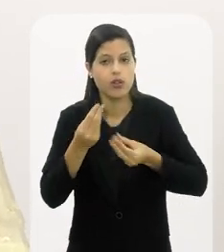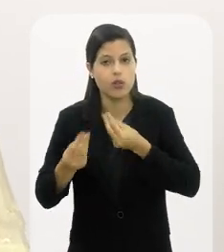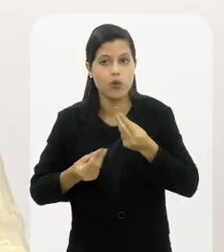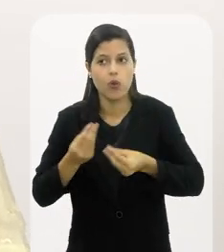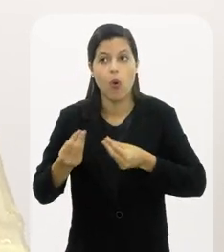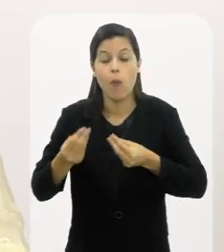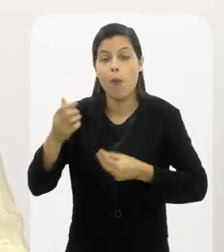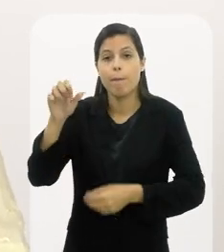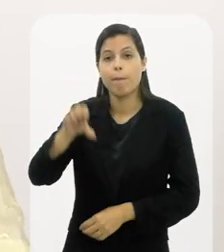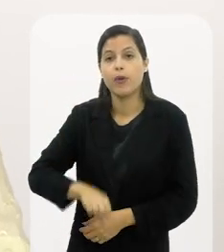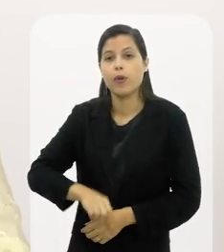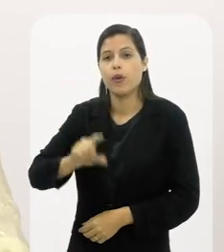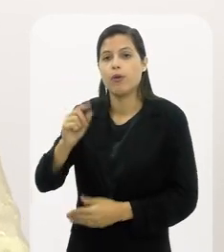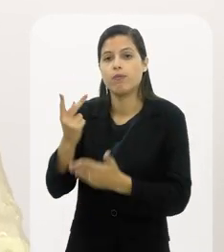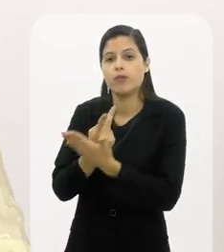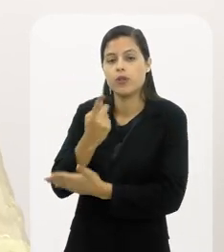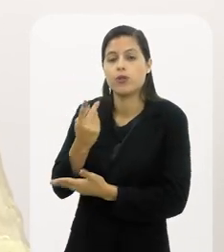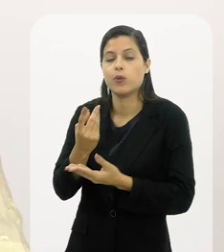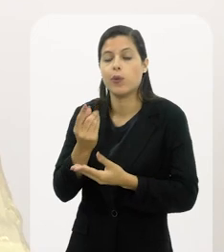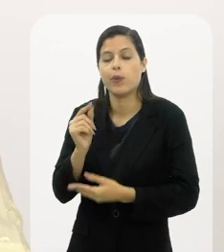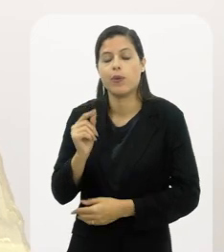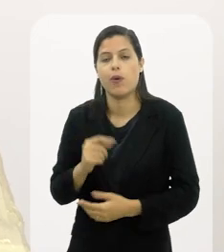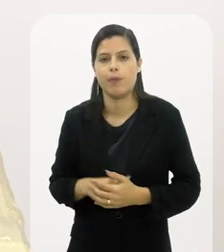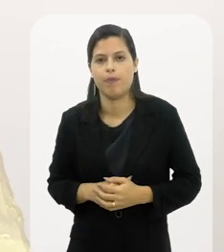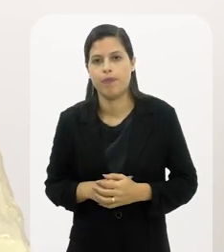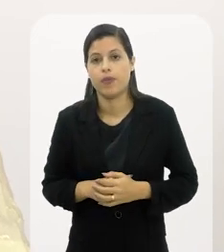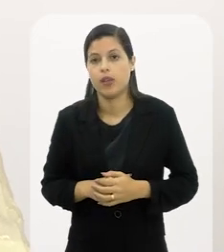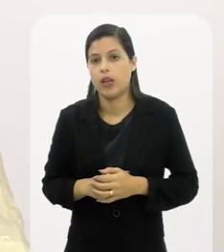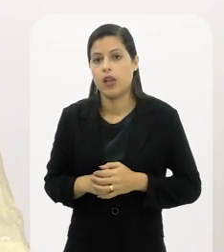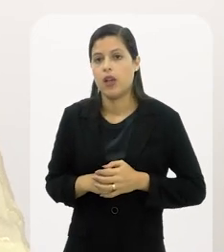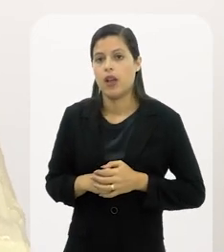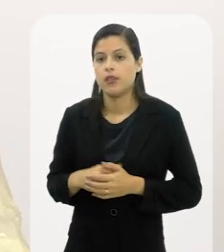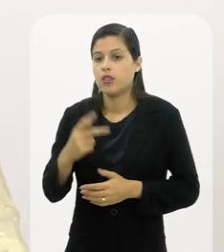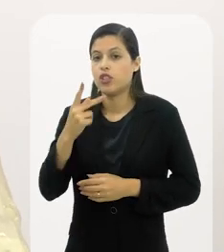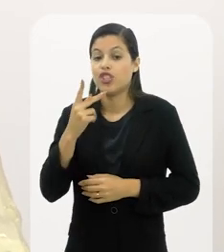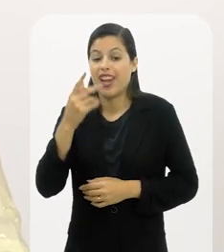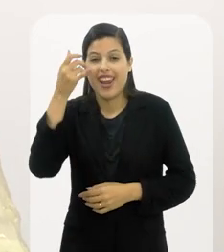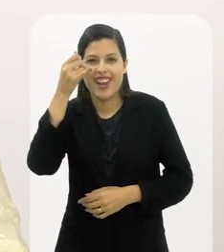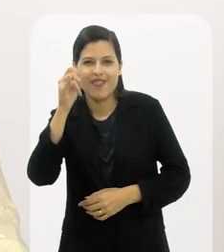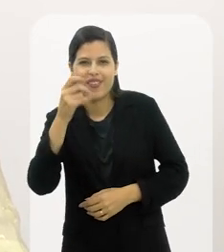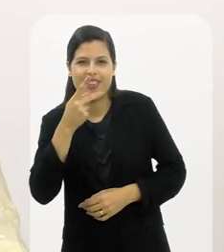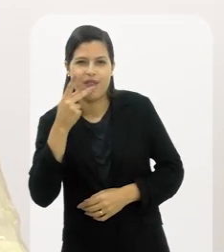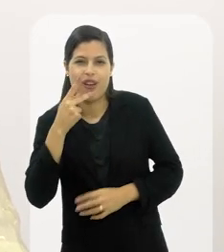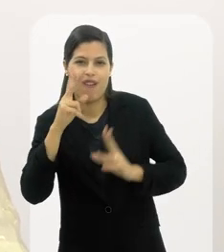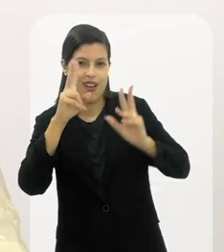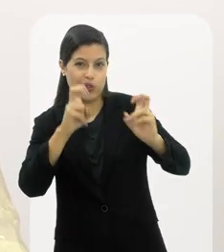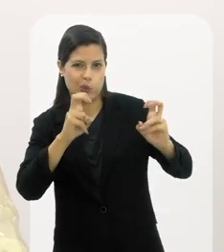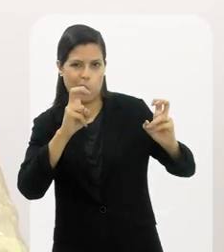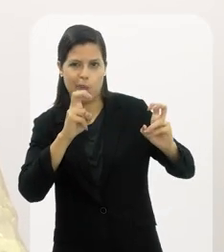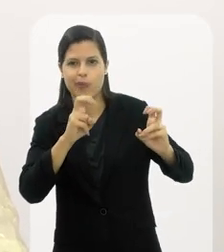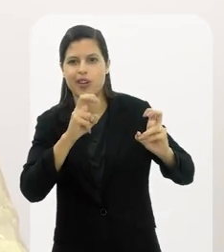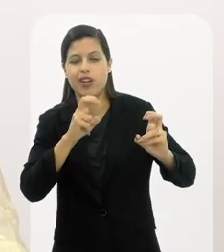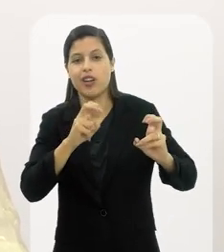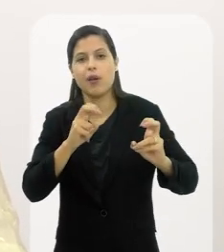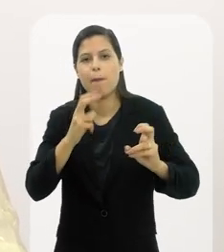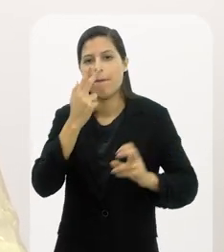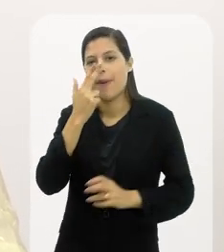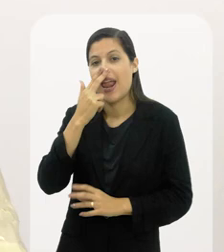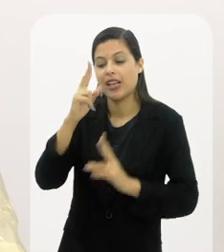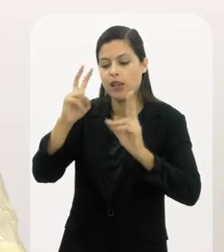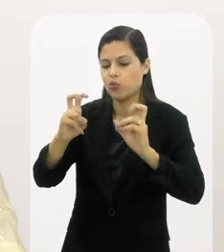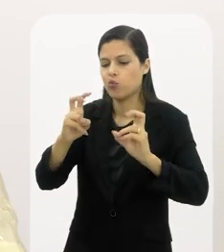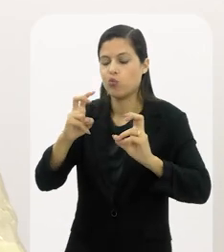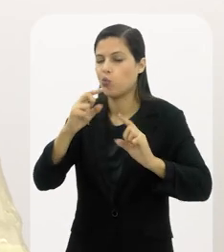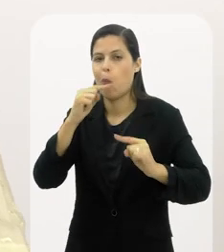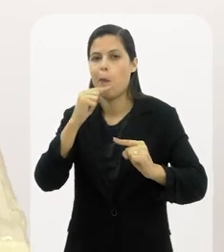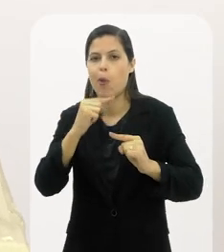com isso, porque eu acho que o que pior acontece é quando você não toca no assunto. Todo assunto